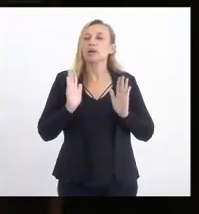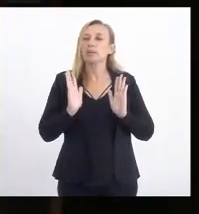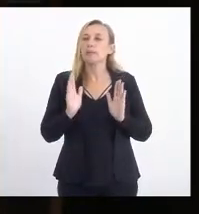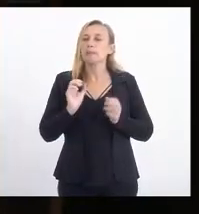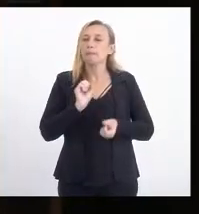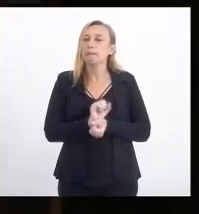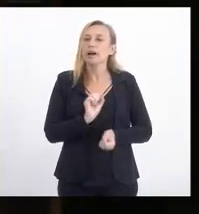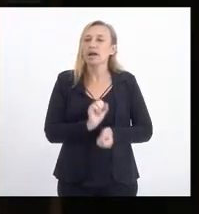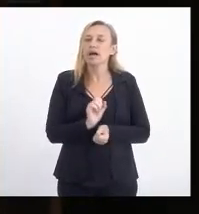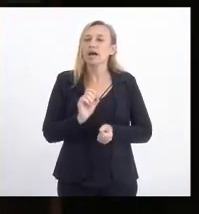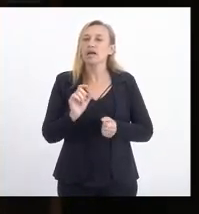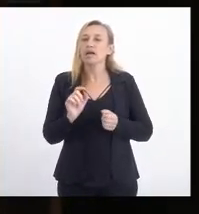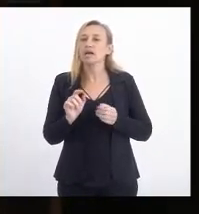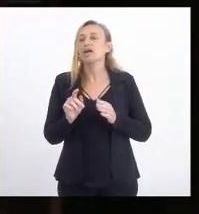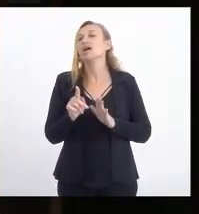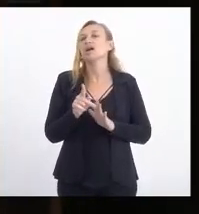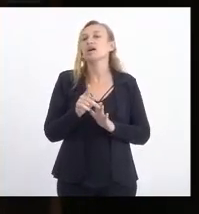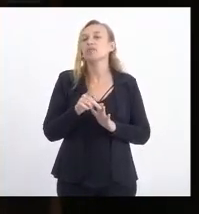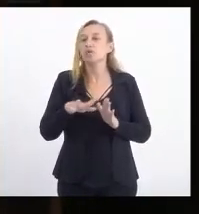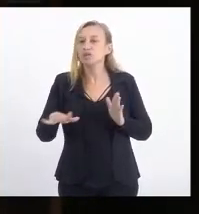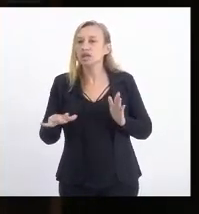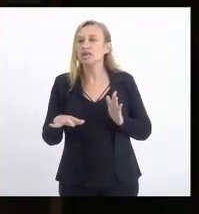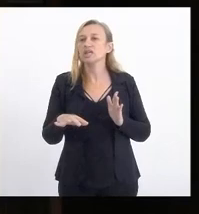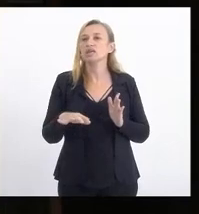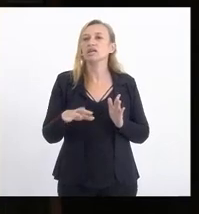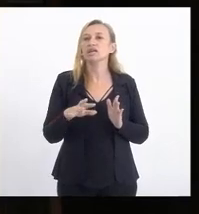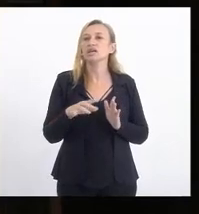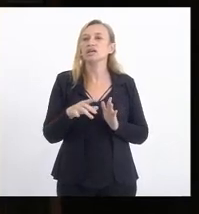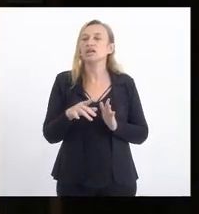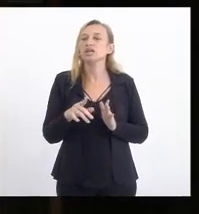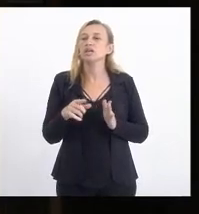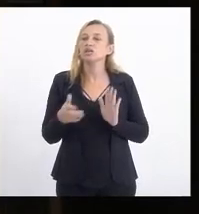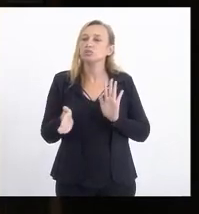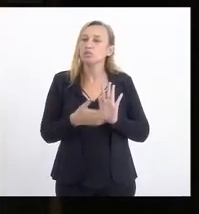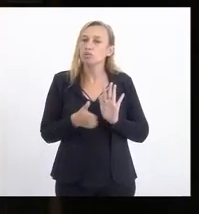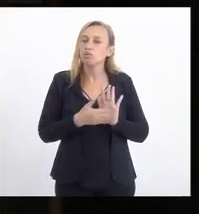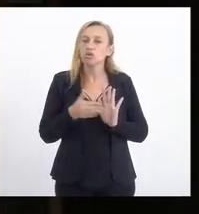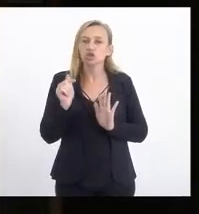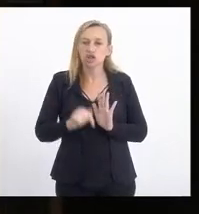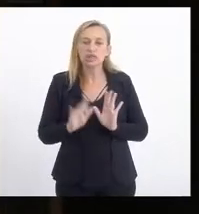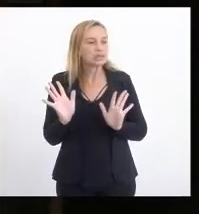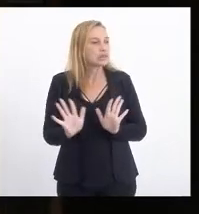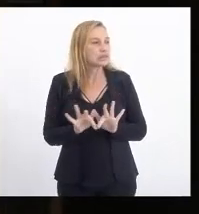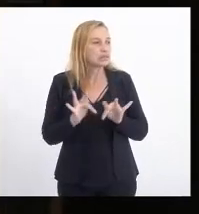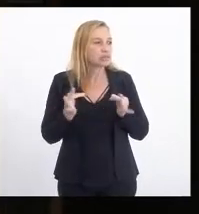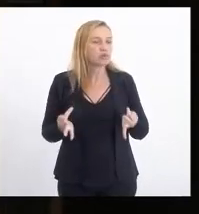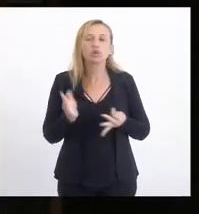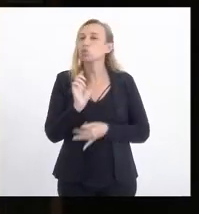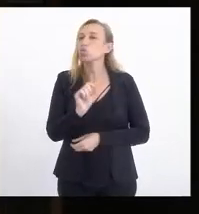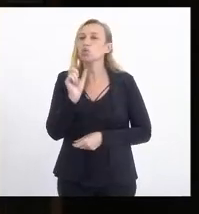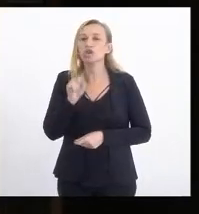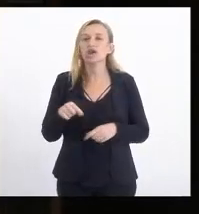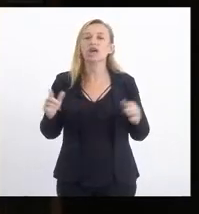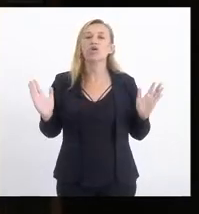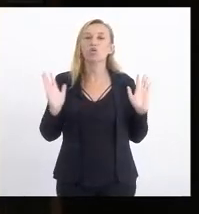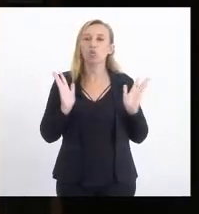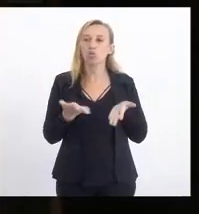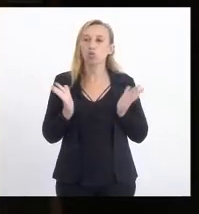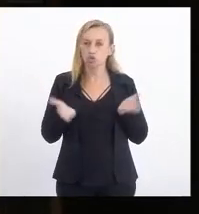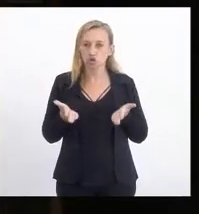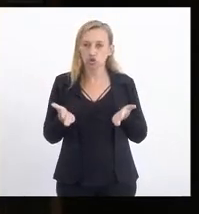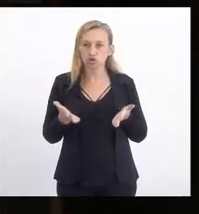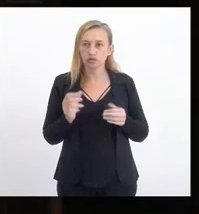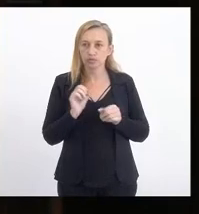com regulamentações via portarias e resoluções nós propomos aqui simplesmente o que é hoje feito